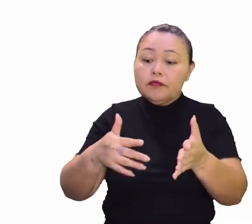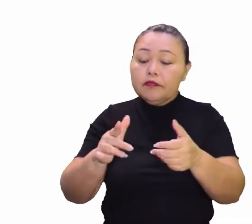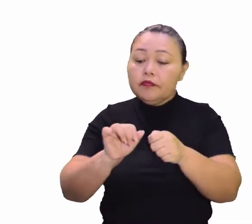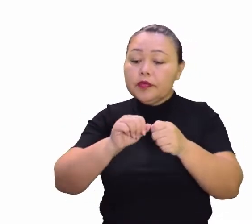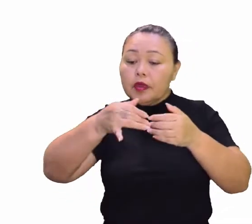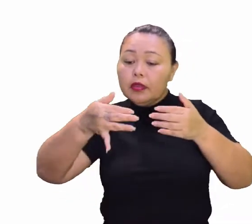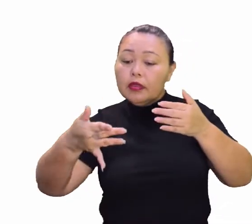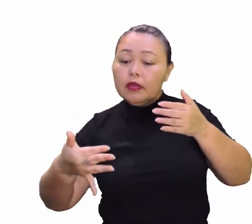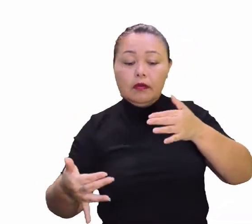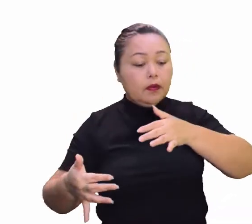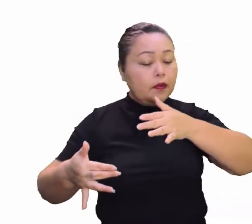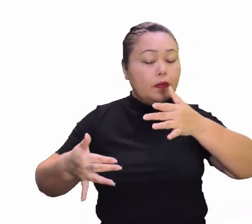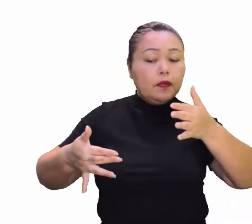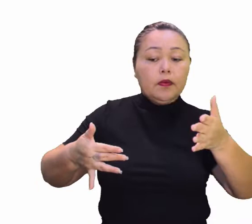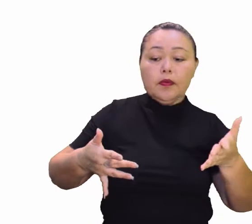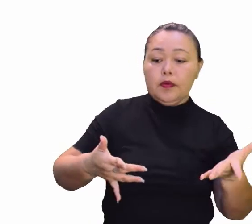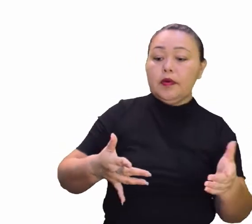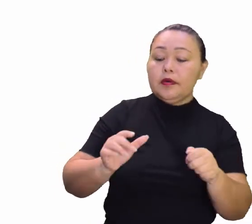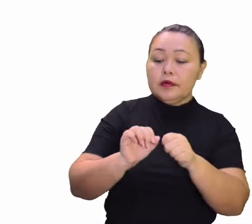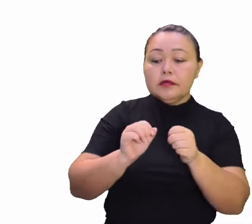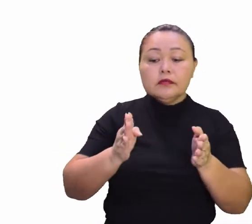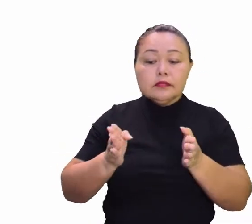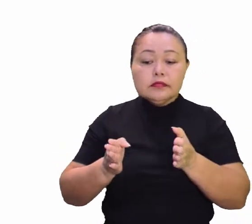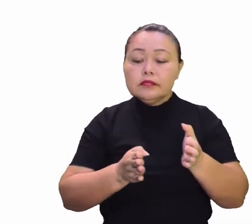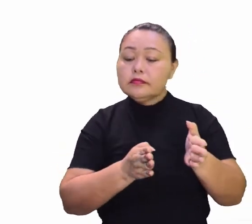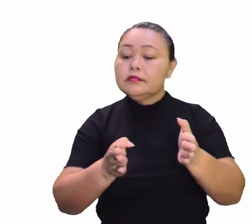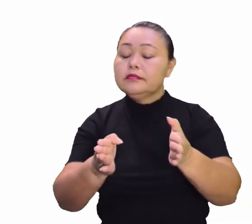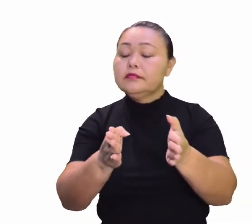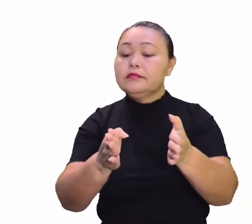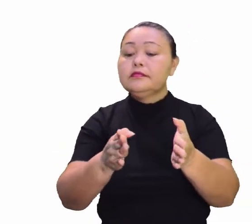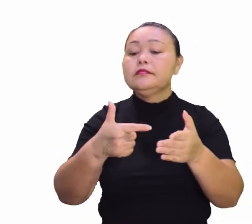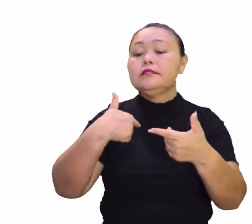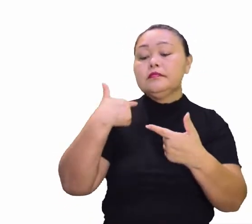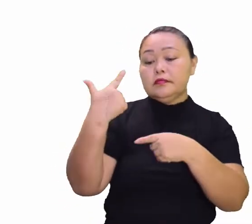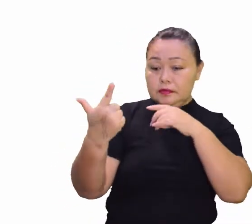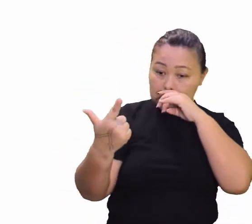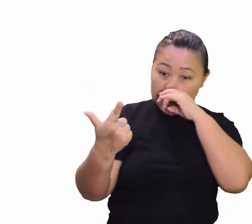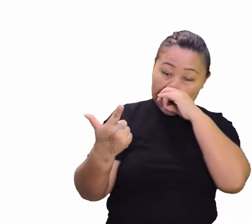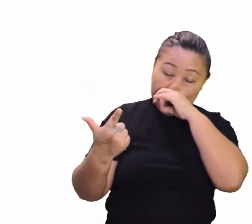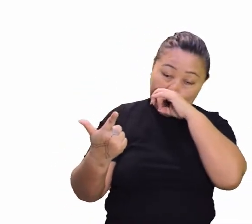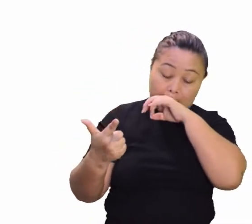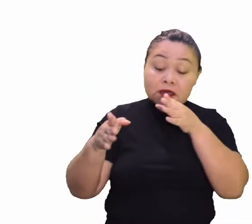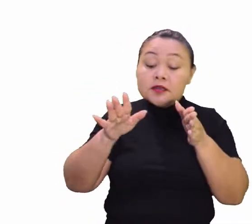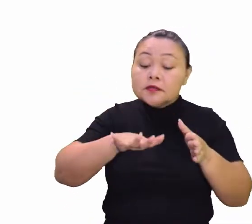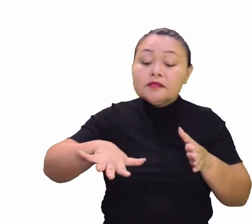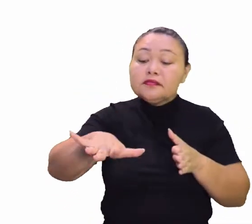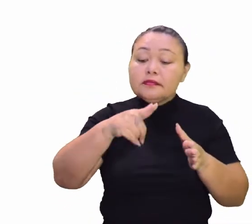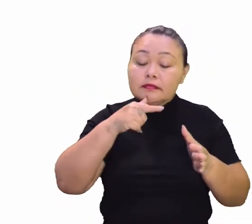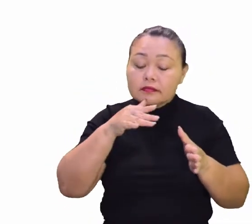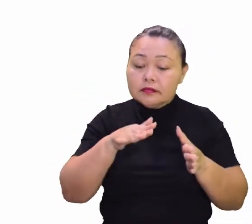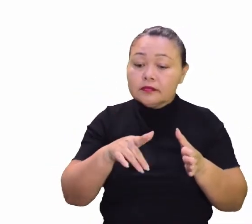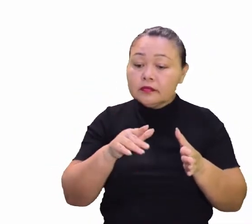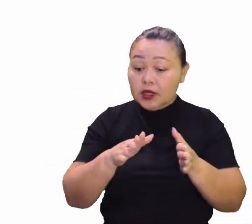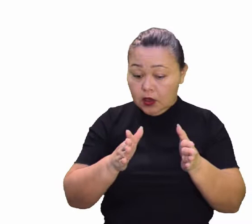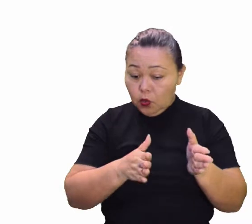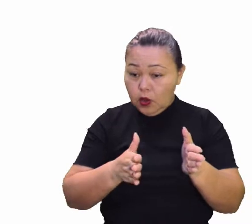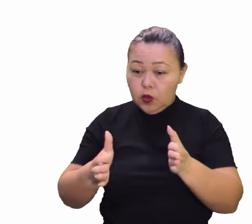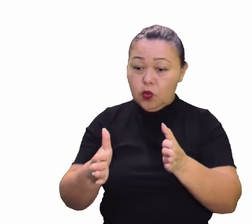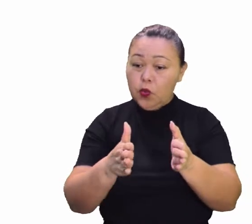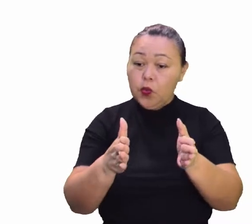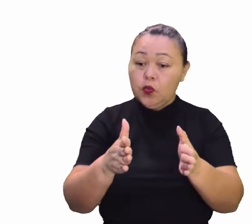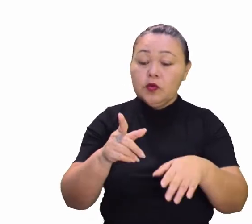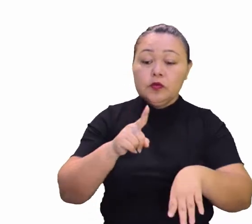da erosão fluvial, que é dos rios. A água, aquele espaço onde muitas das vezes tem um rio,